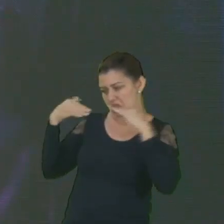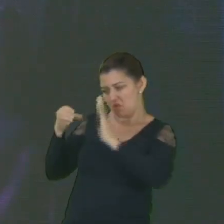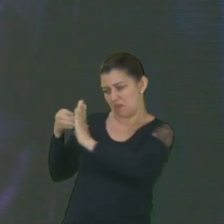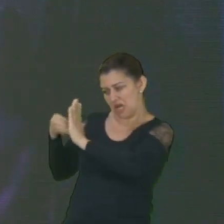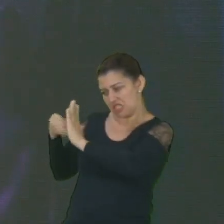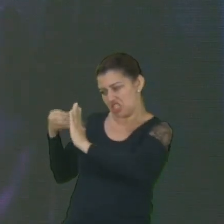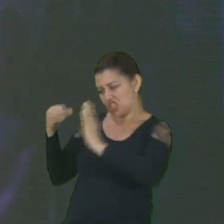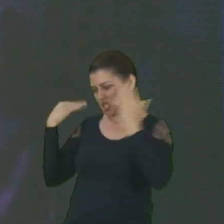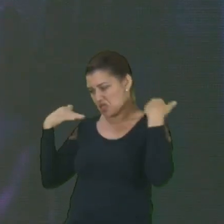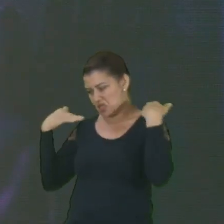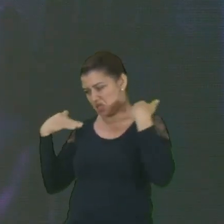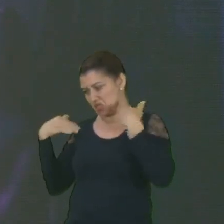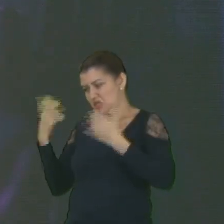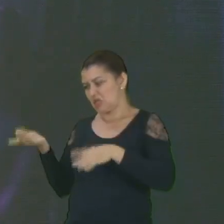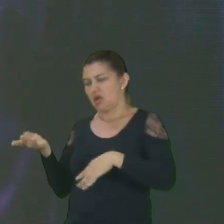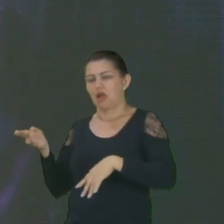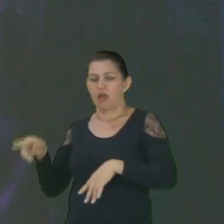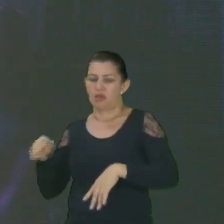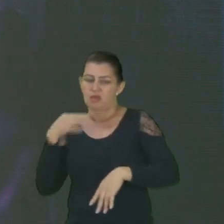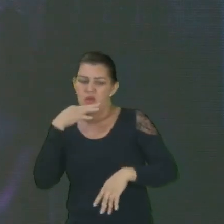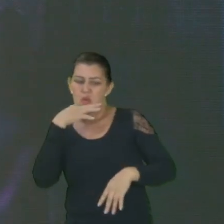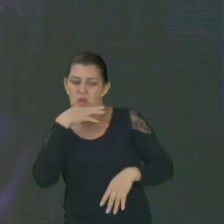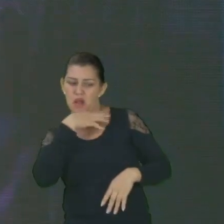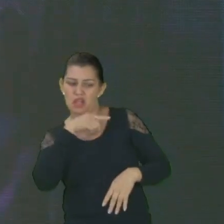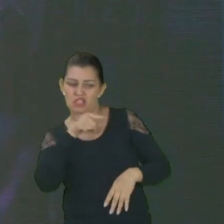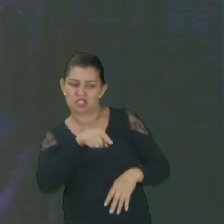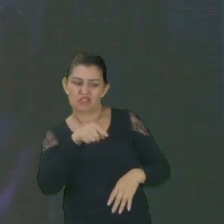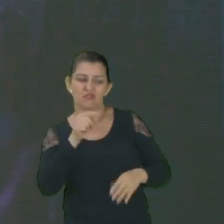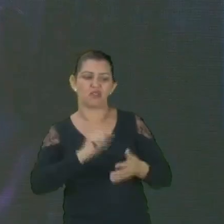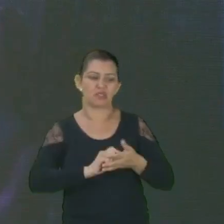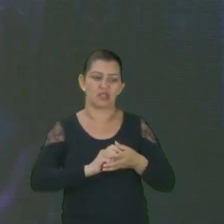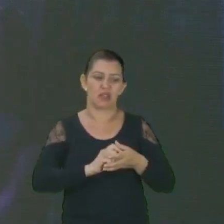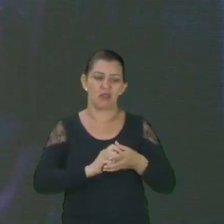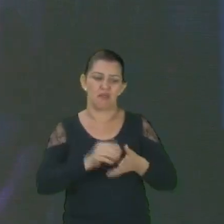tamanho da sua língua, eu acho que você é da Assembleia.